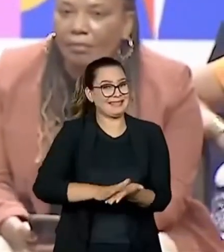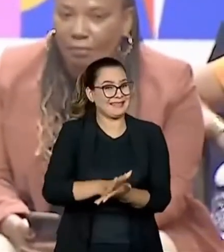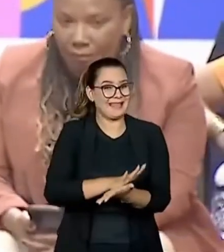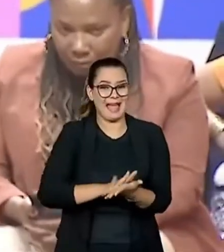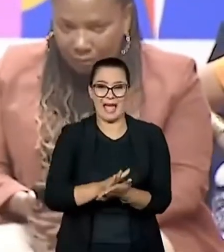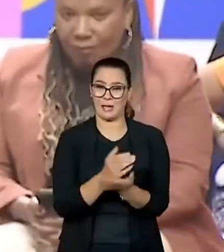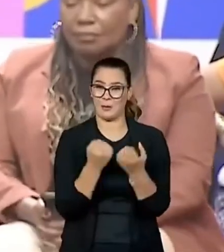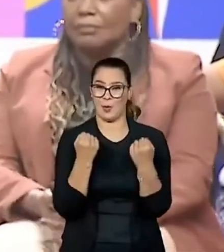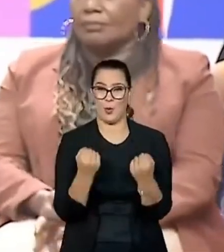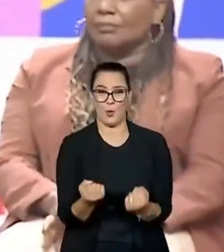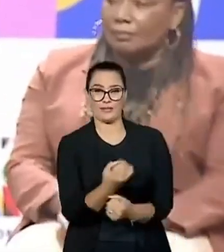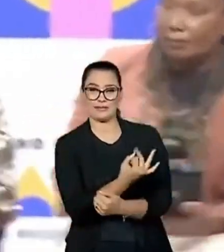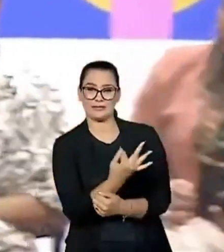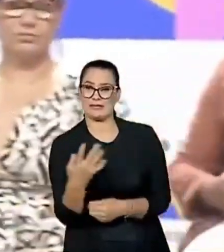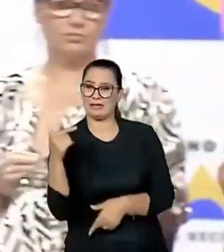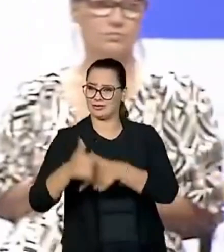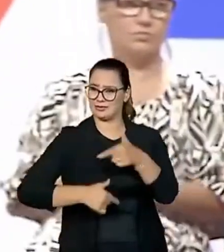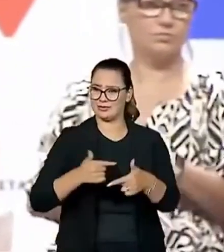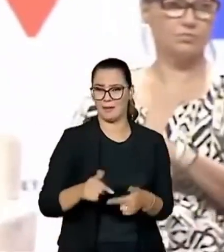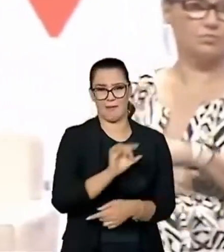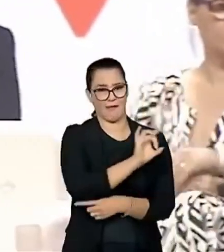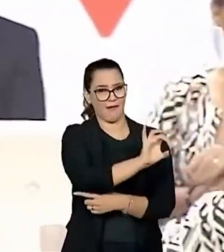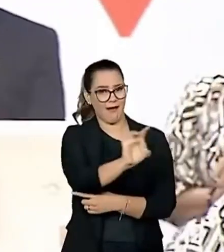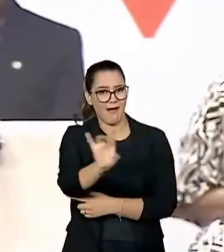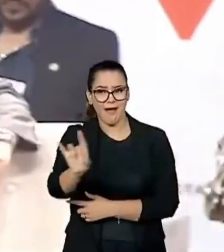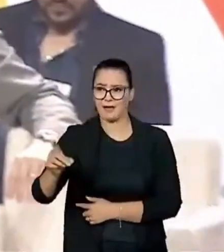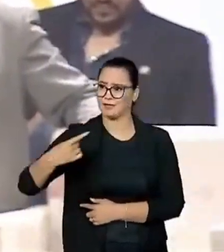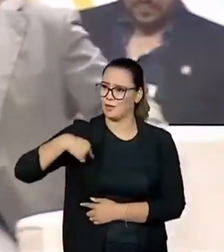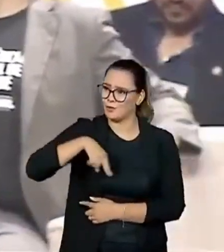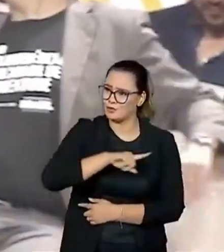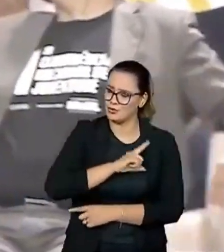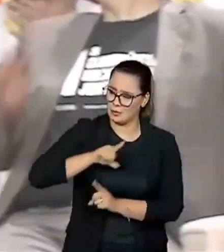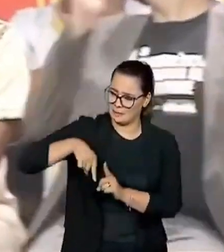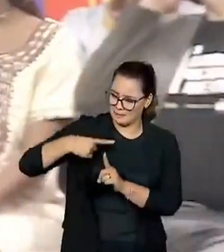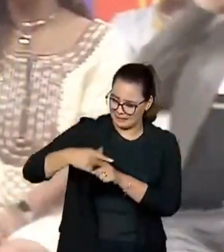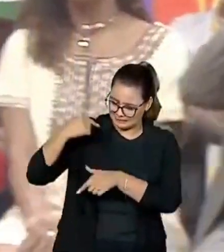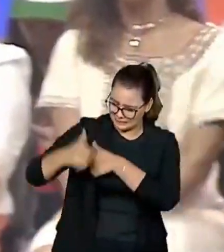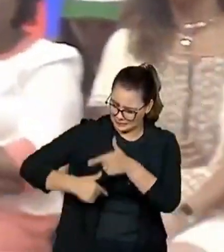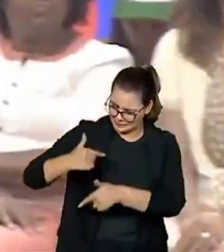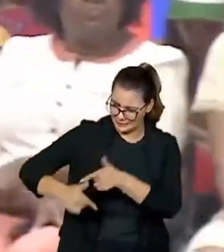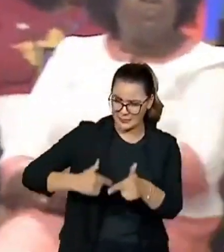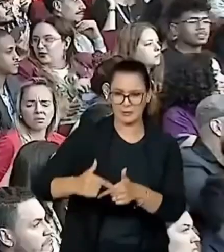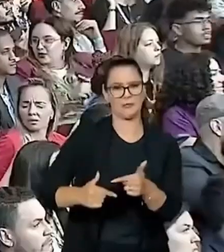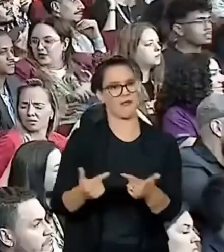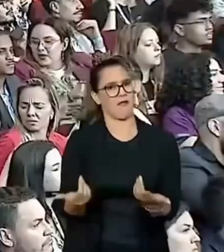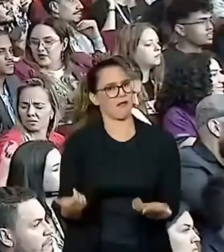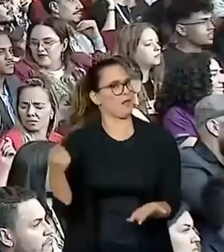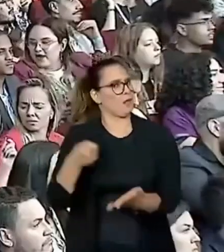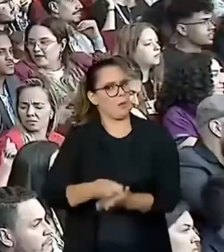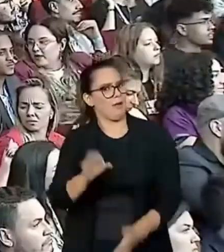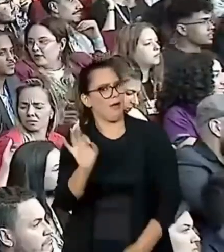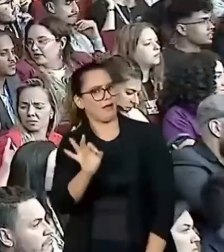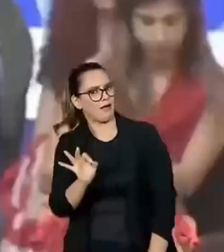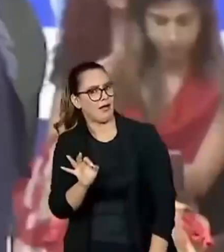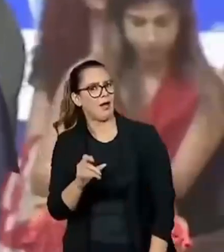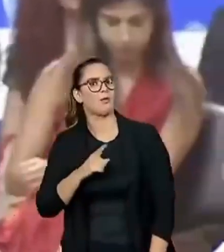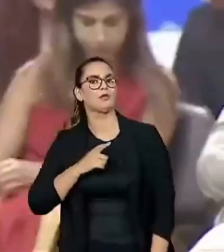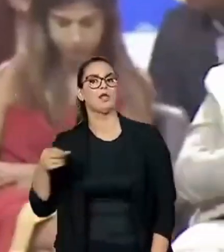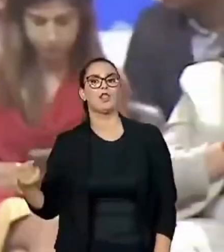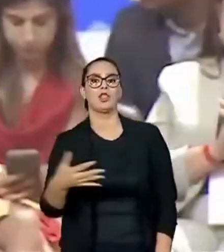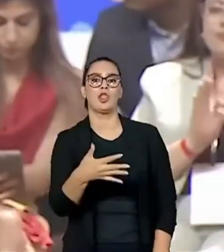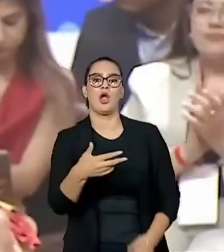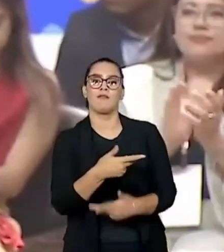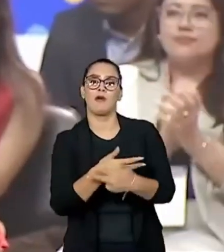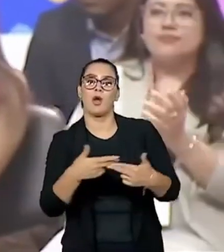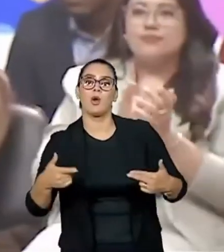excesso da jornada que cada um de nós faz nesse país. Nós temos novas coisas